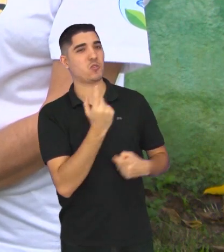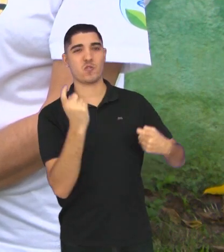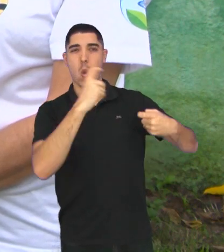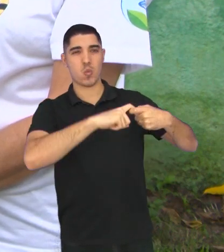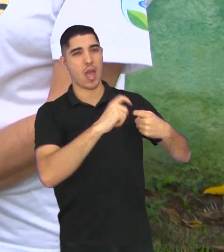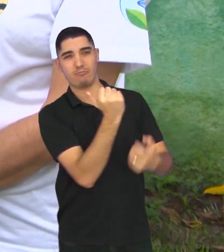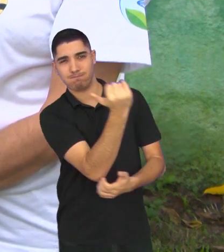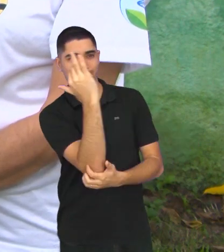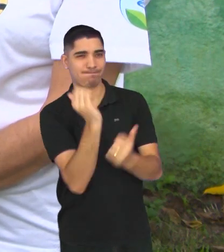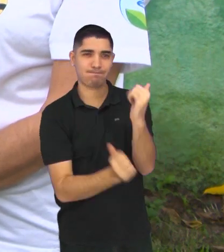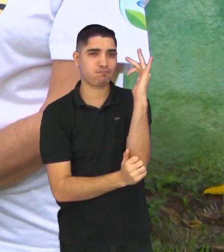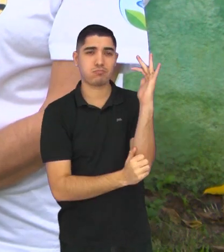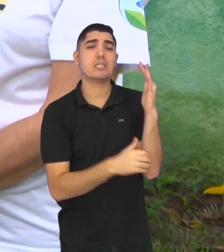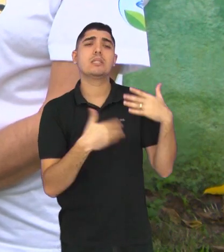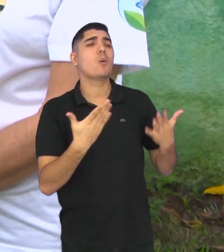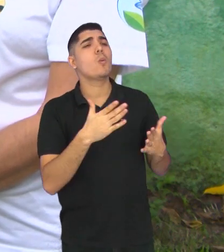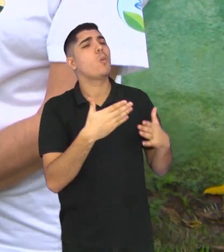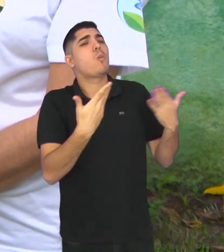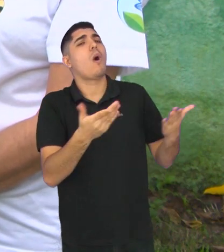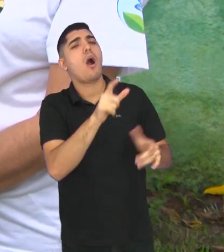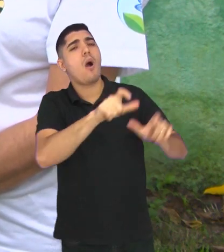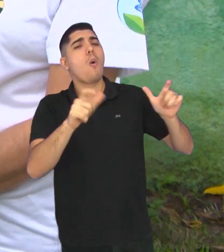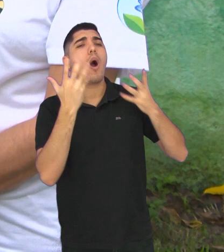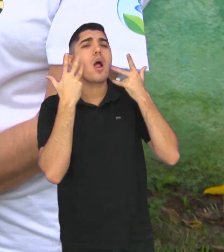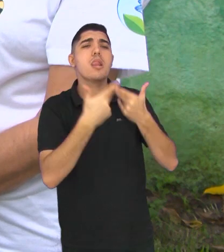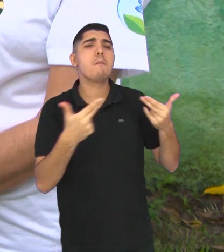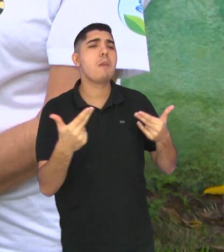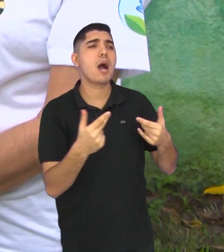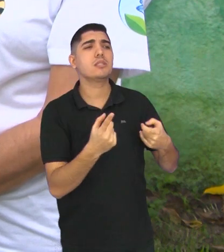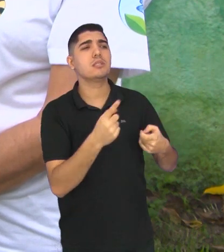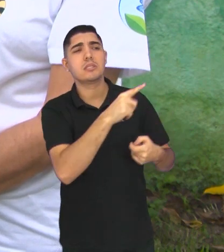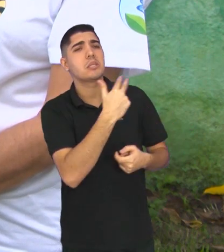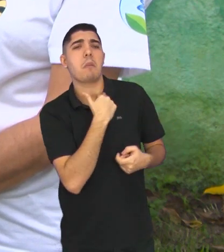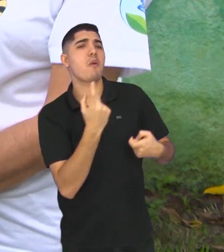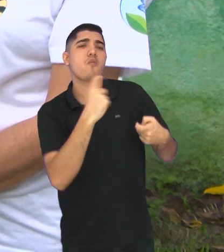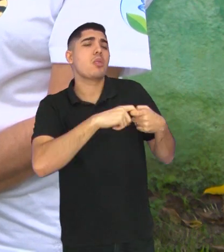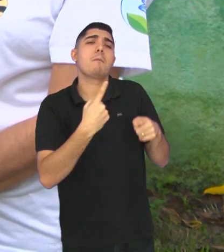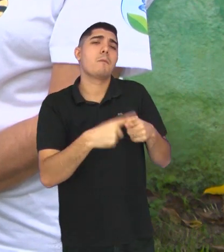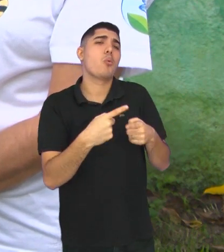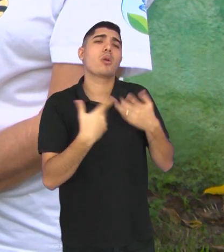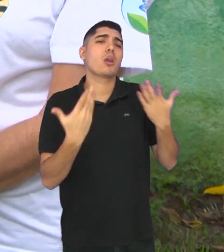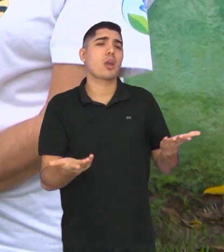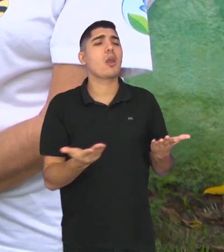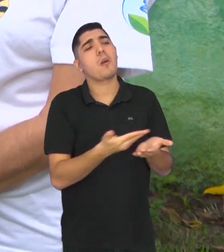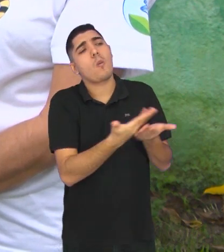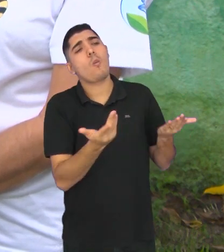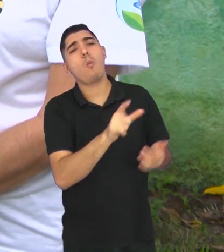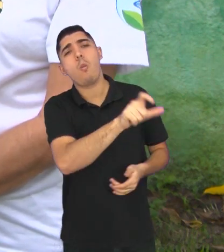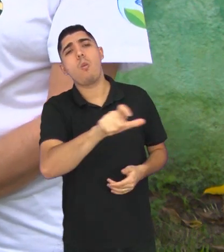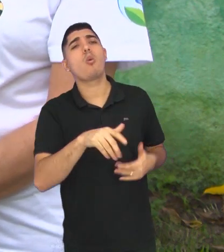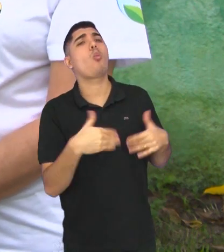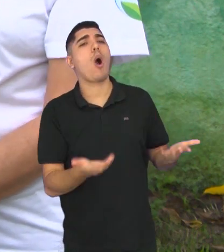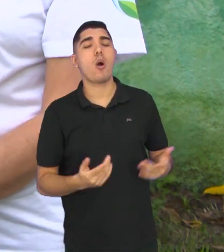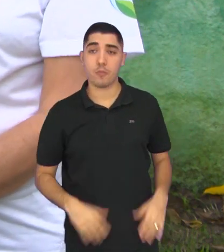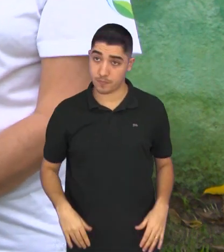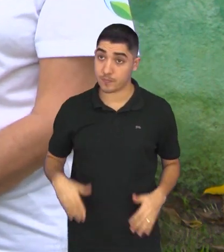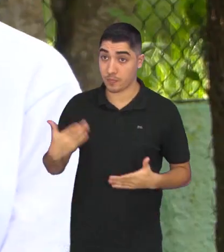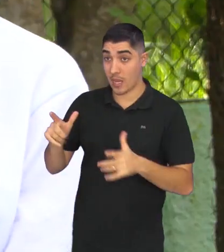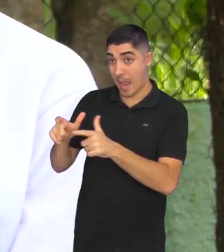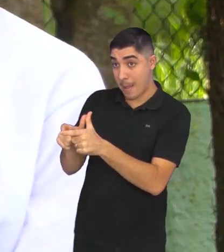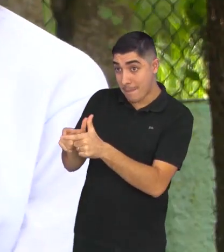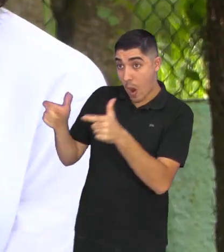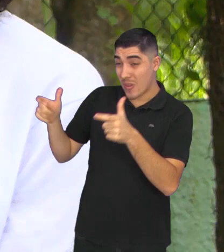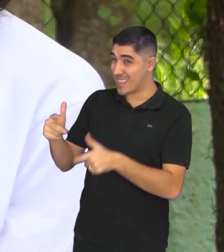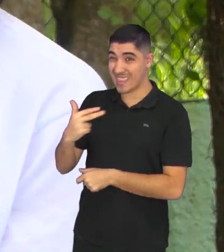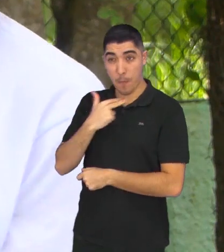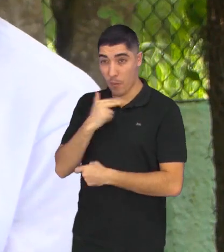para a natureza. Nesse caso, quais são os animais que estão e por que eles não podem ser introduzidos de novo na natureza? A maioria